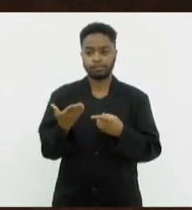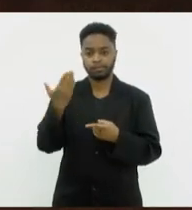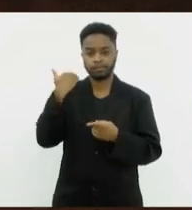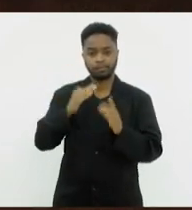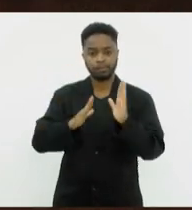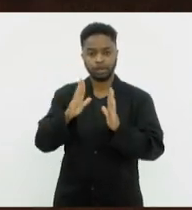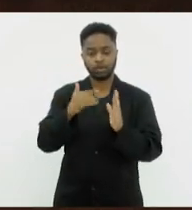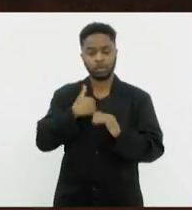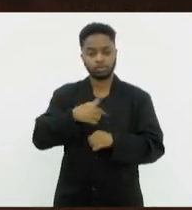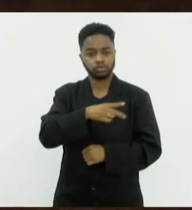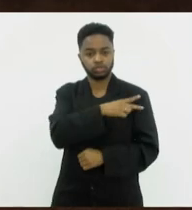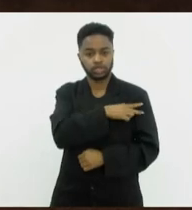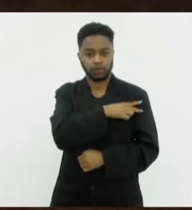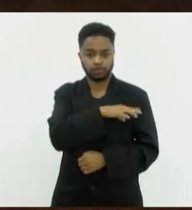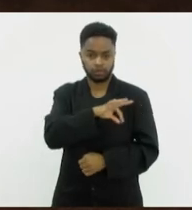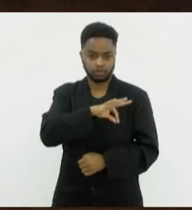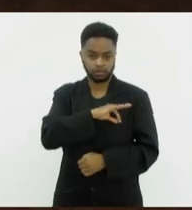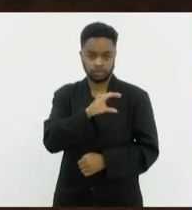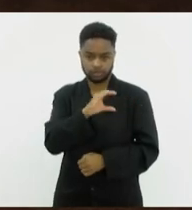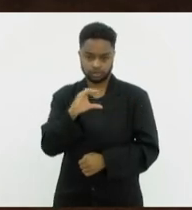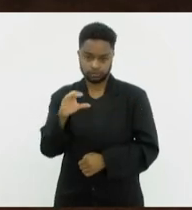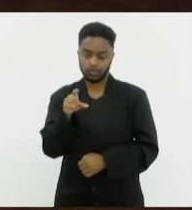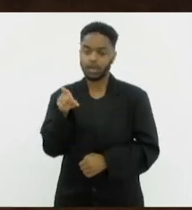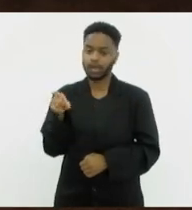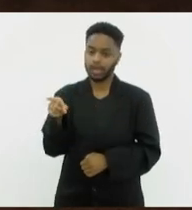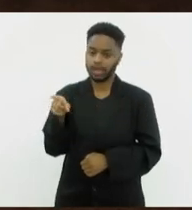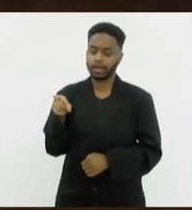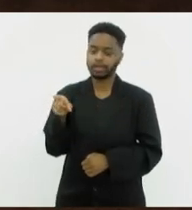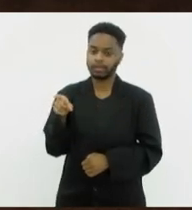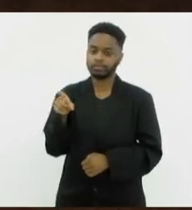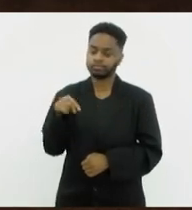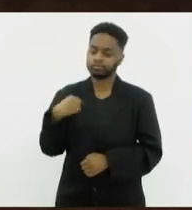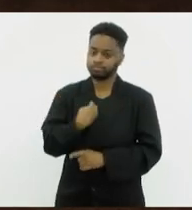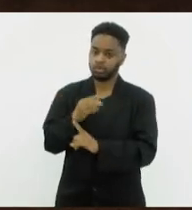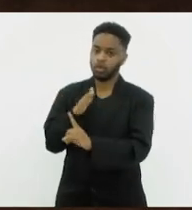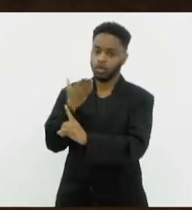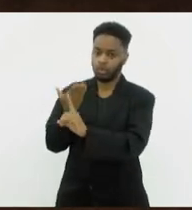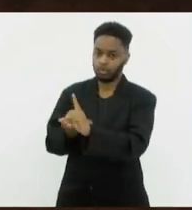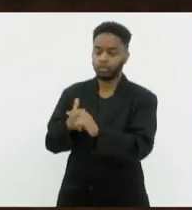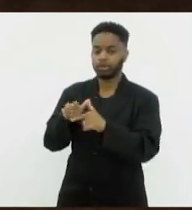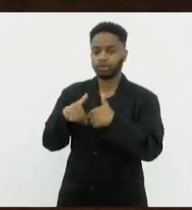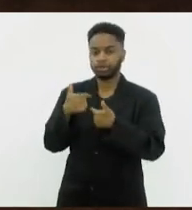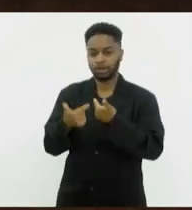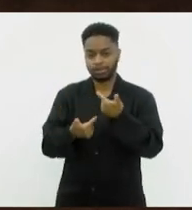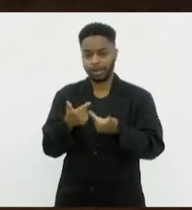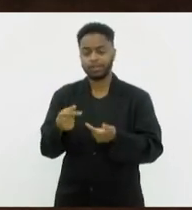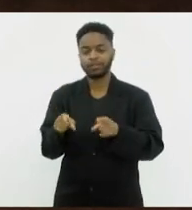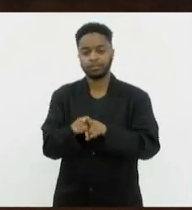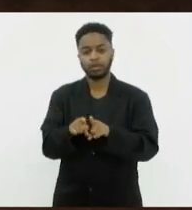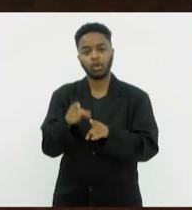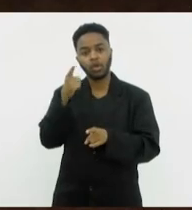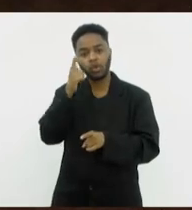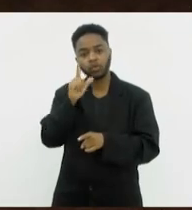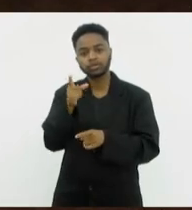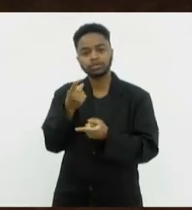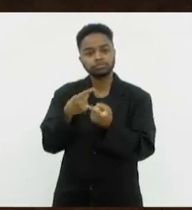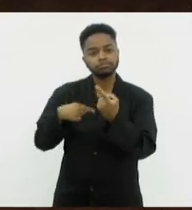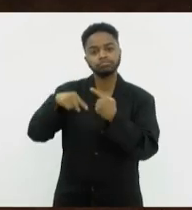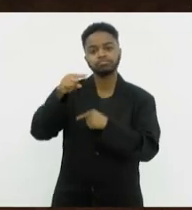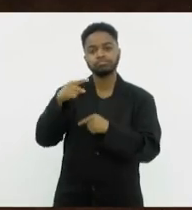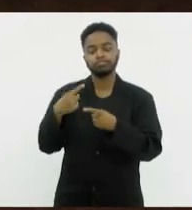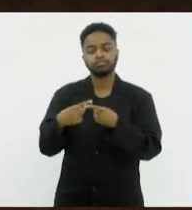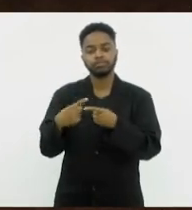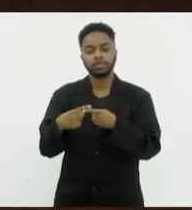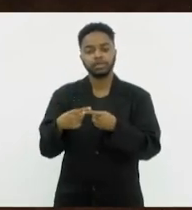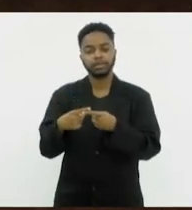chefe da Polícia Civil teve reconhecido seu trabalho, foi promovida, estava à frente de uma importante delegacia